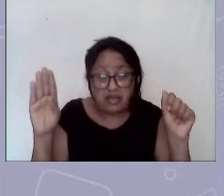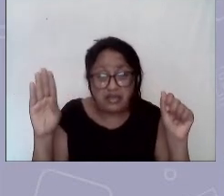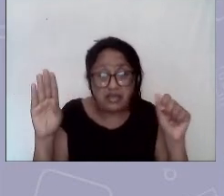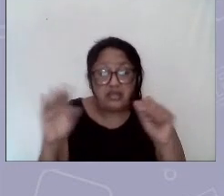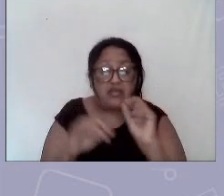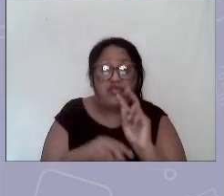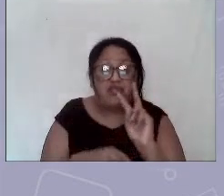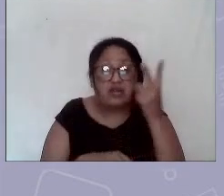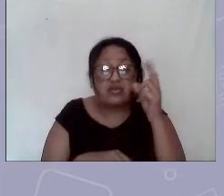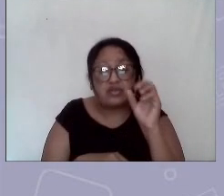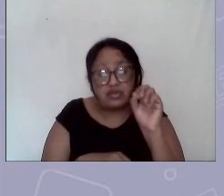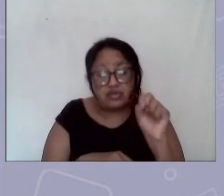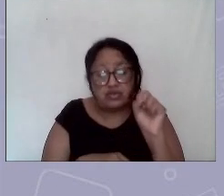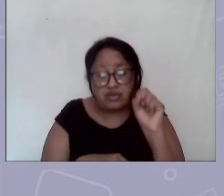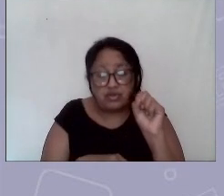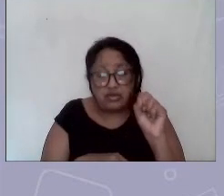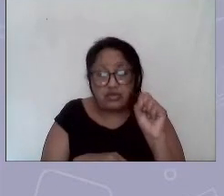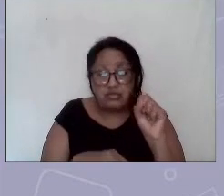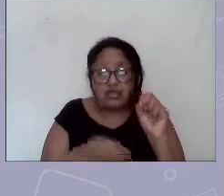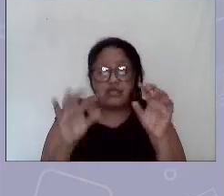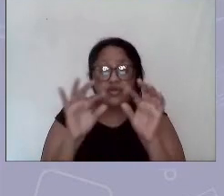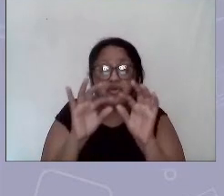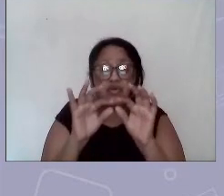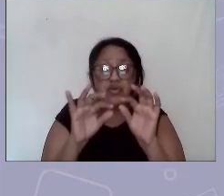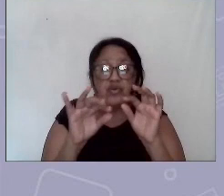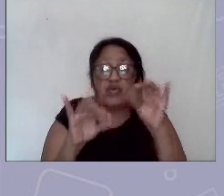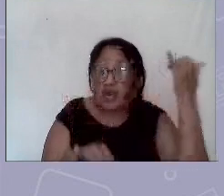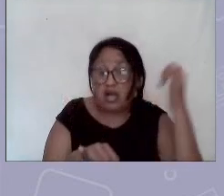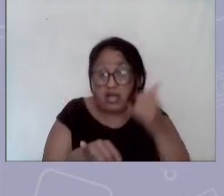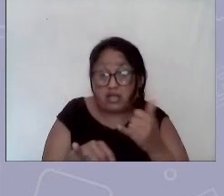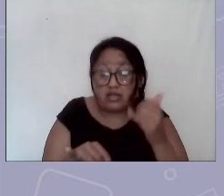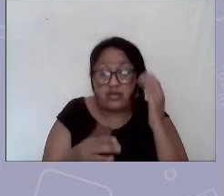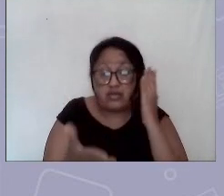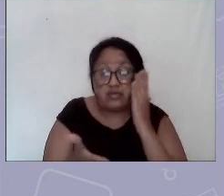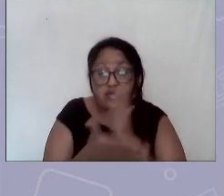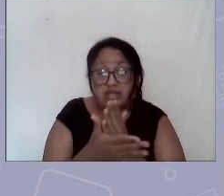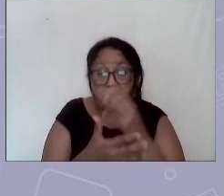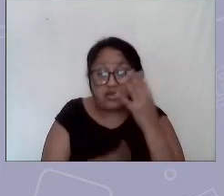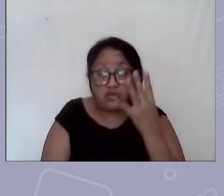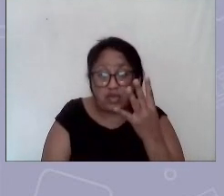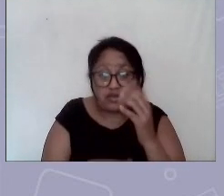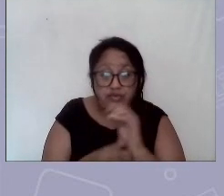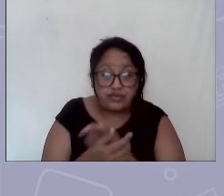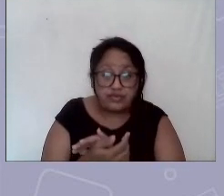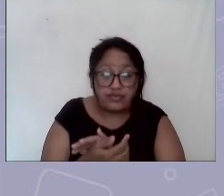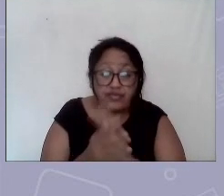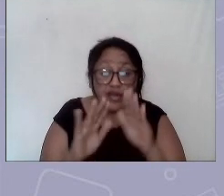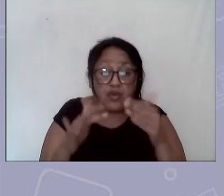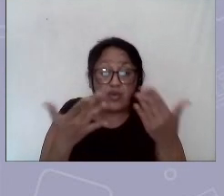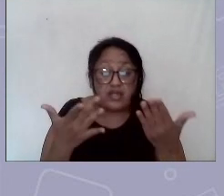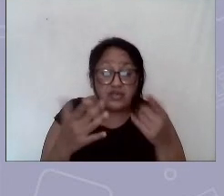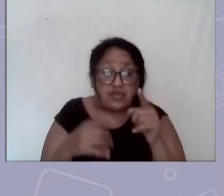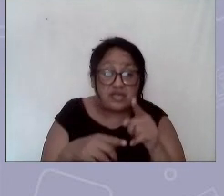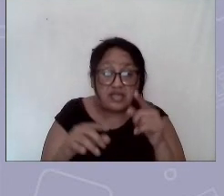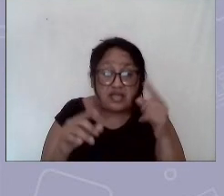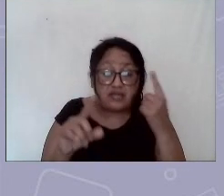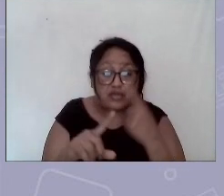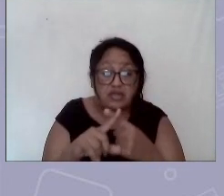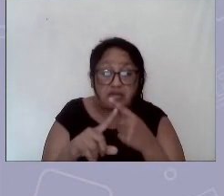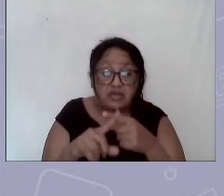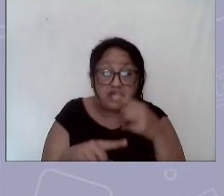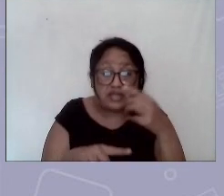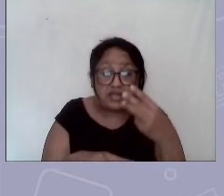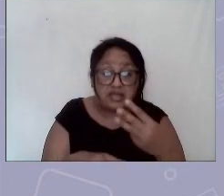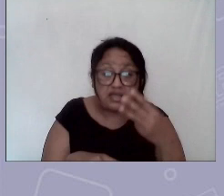então esse raio vale metade vale 4 ok? então vamos anotar aqui 4 quando você multiplica 36